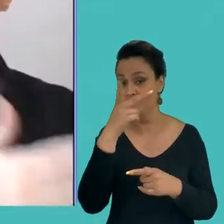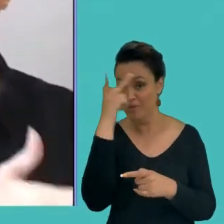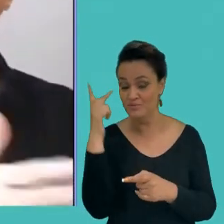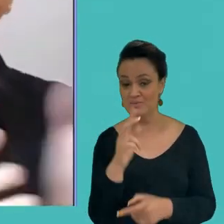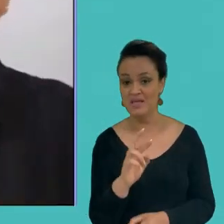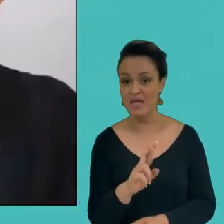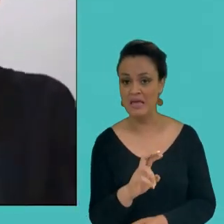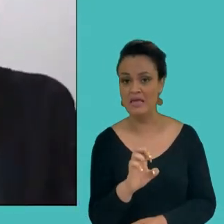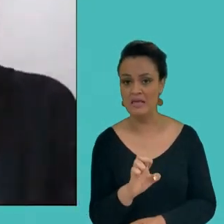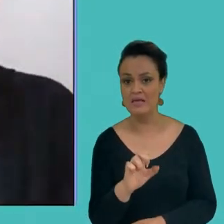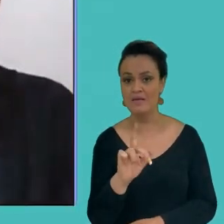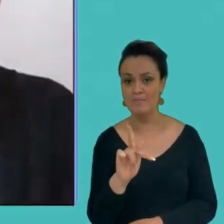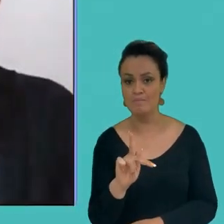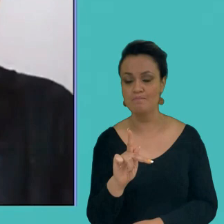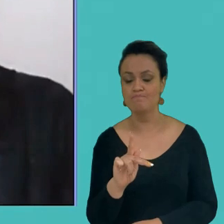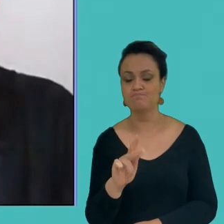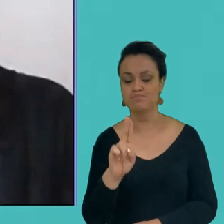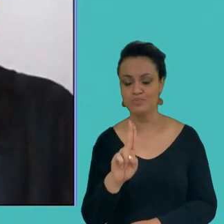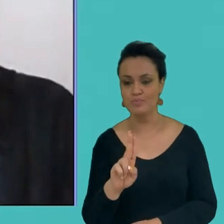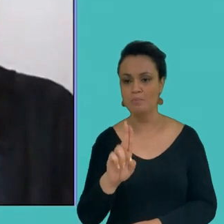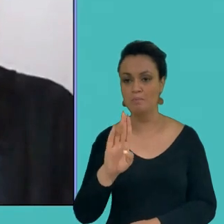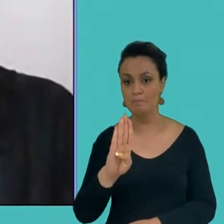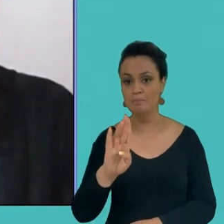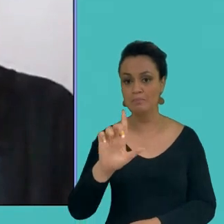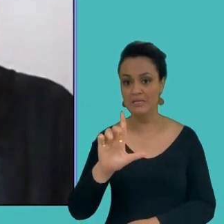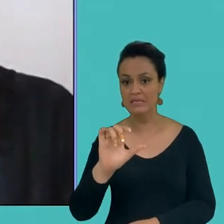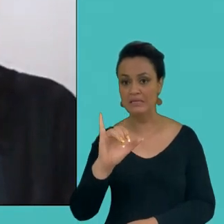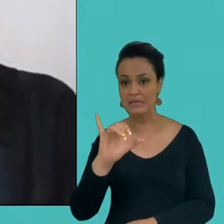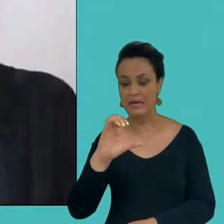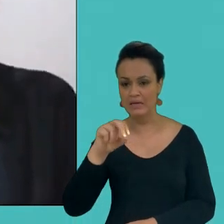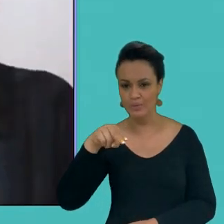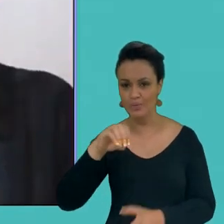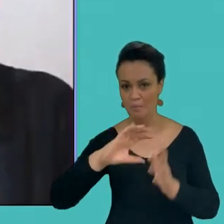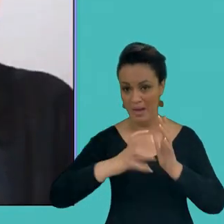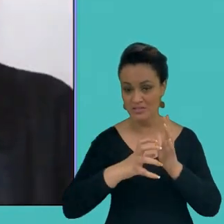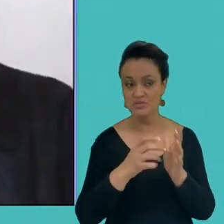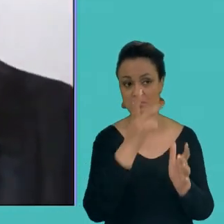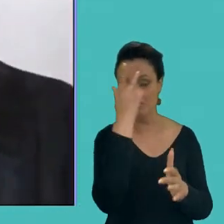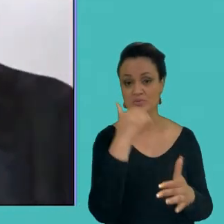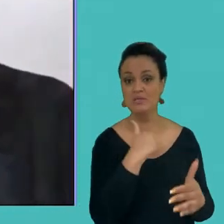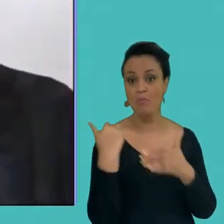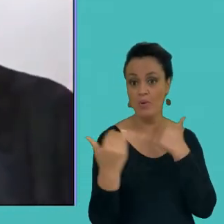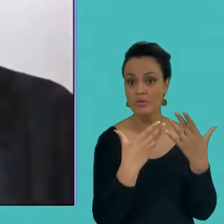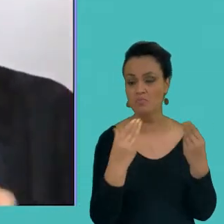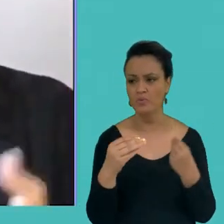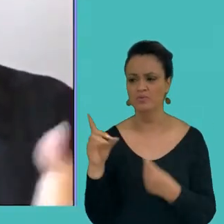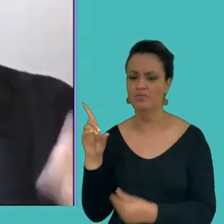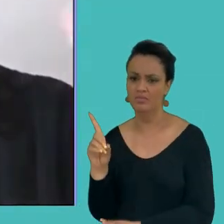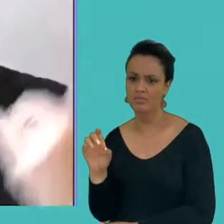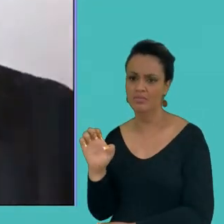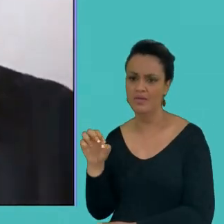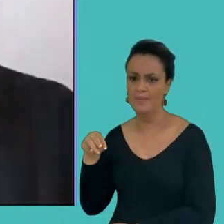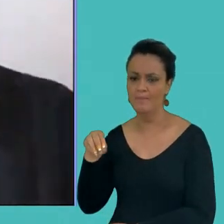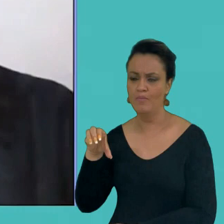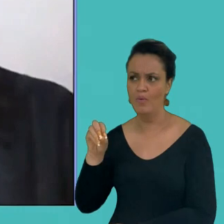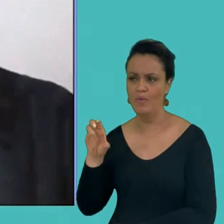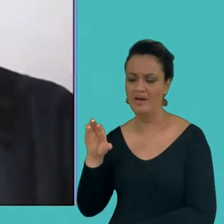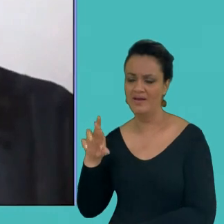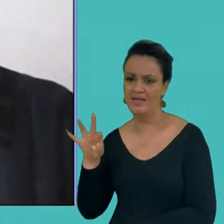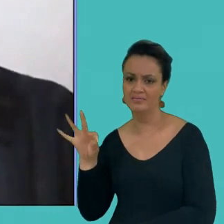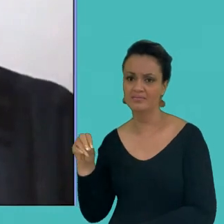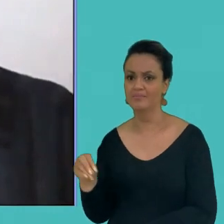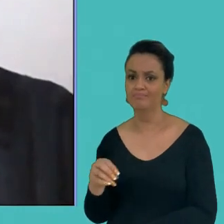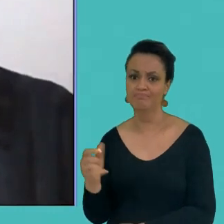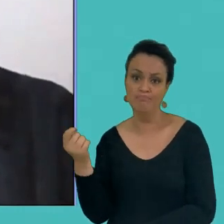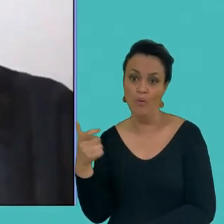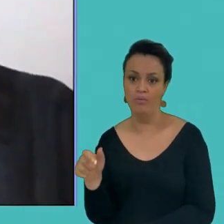comparado com os óbitos nos eleitores democratas. E se fosse assim, pensando agora na nossa